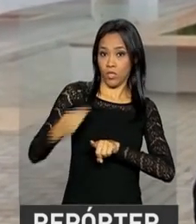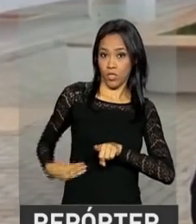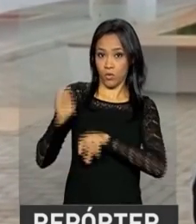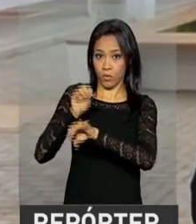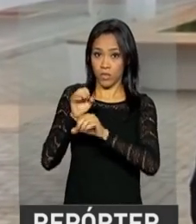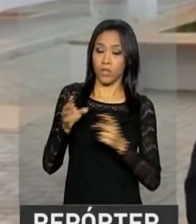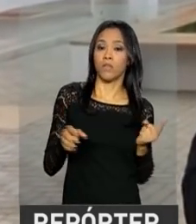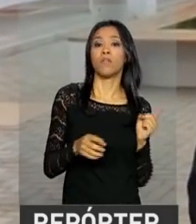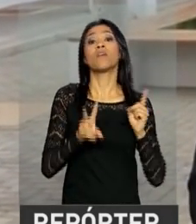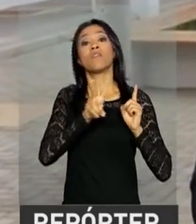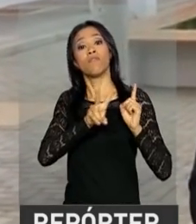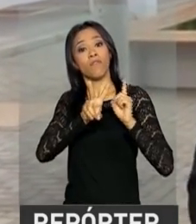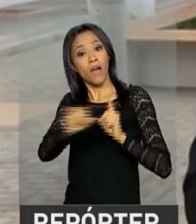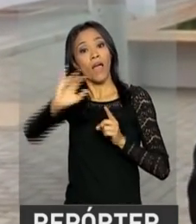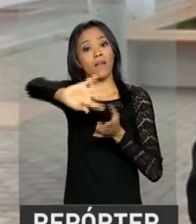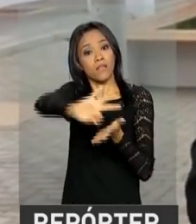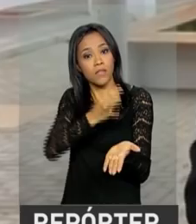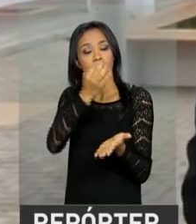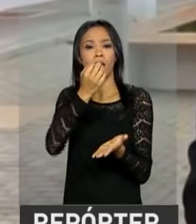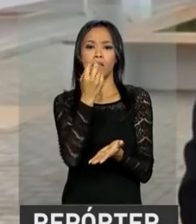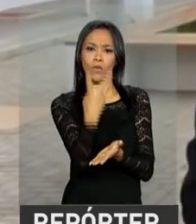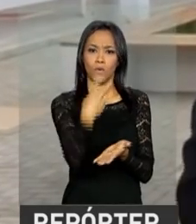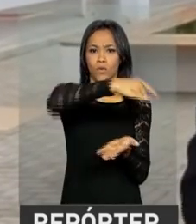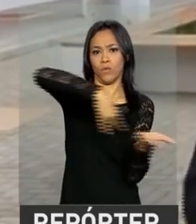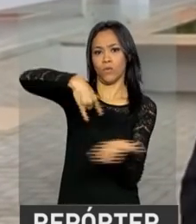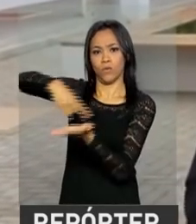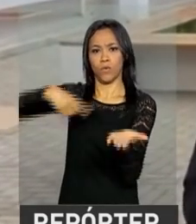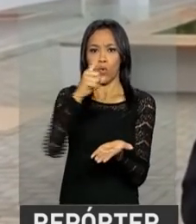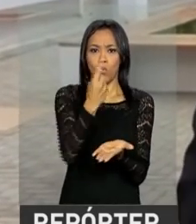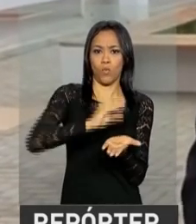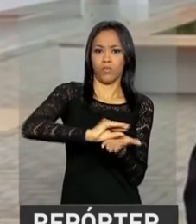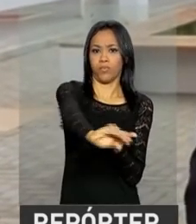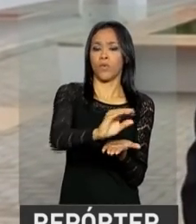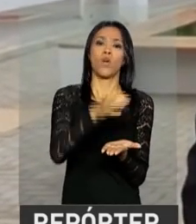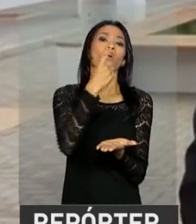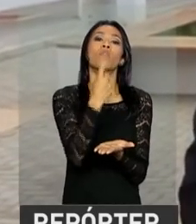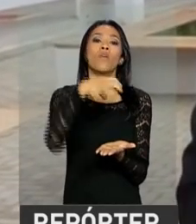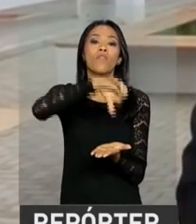e também vai assinar dois termos de liberação de recursos. Um deles no valor de